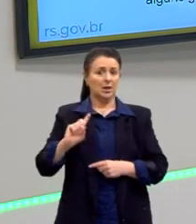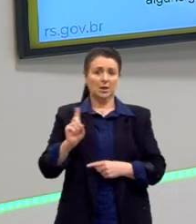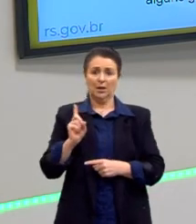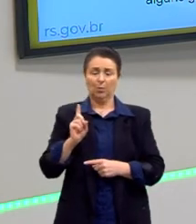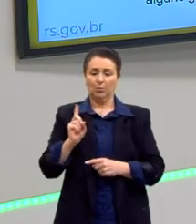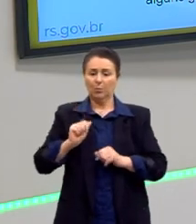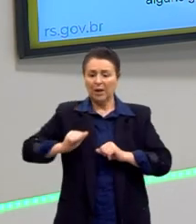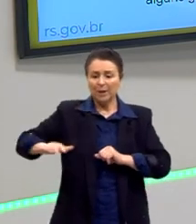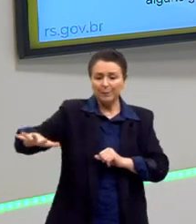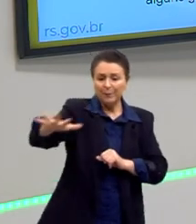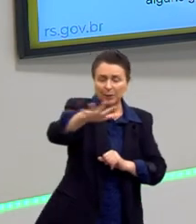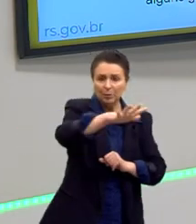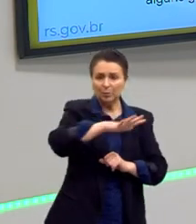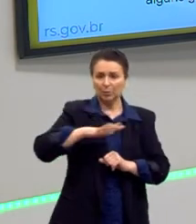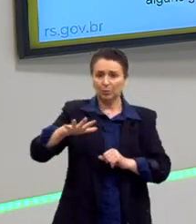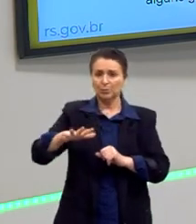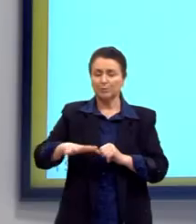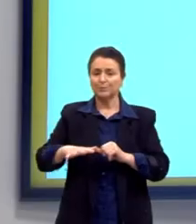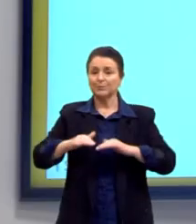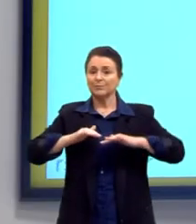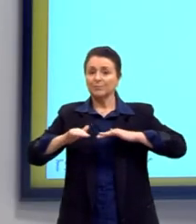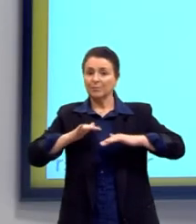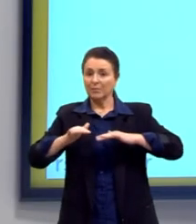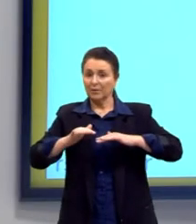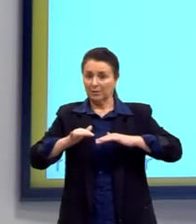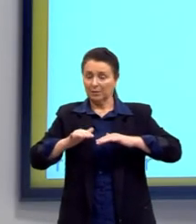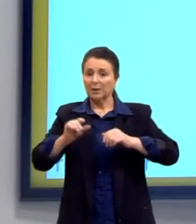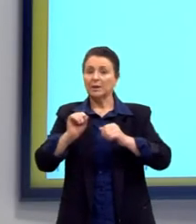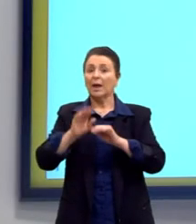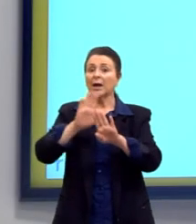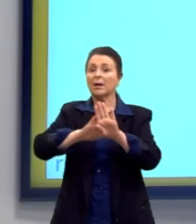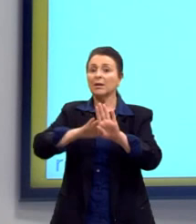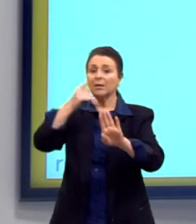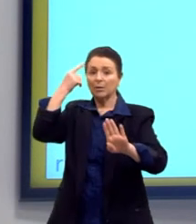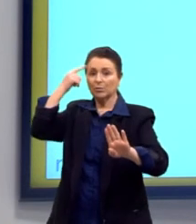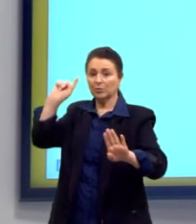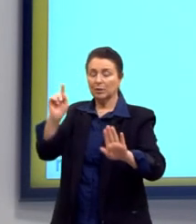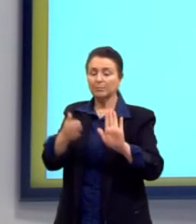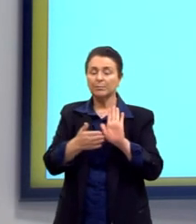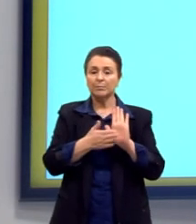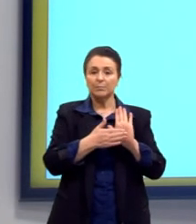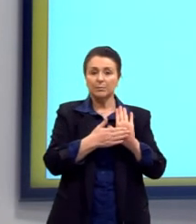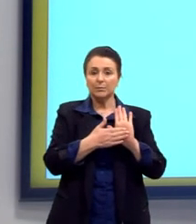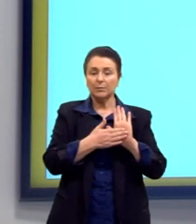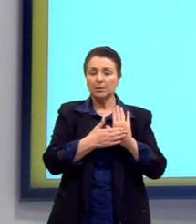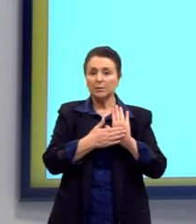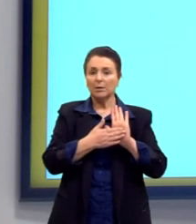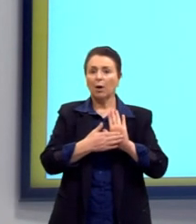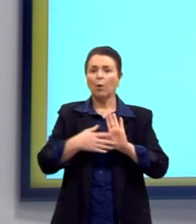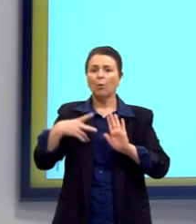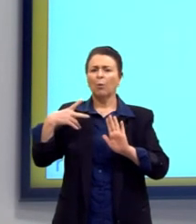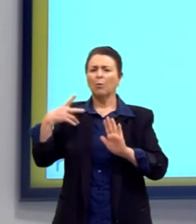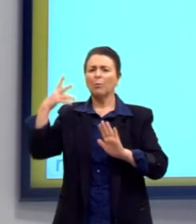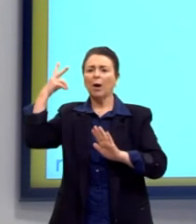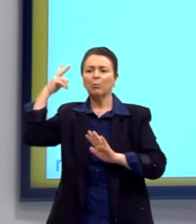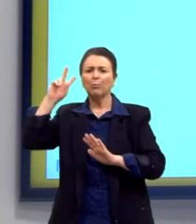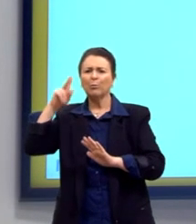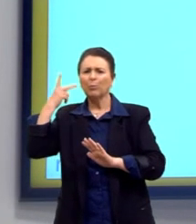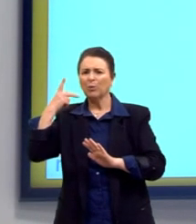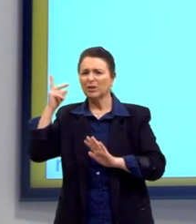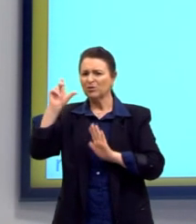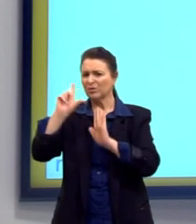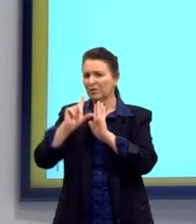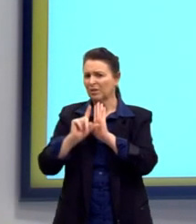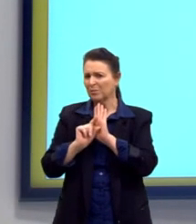todas a cultura de massa os mecanismos de atuação da ideologia devem propor uma despolitização da cultura